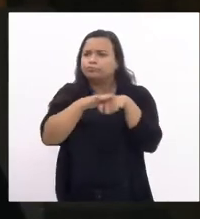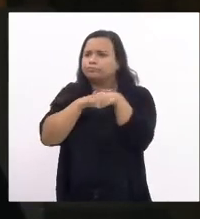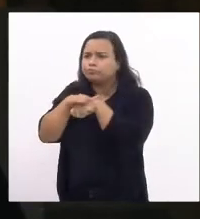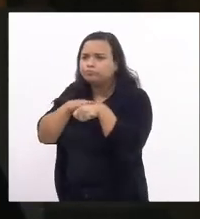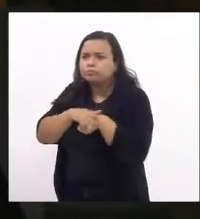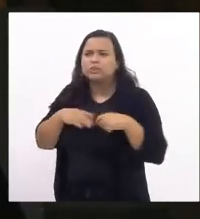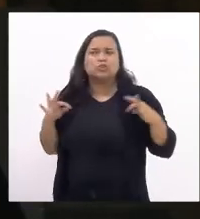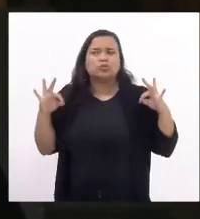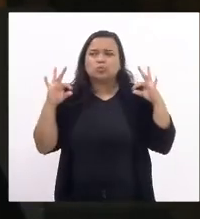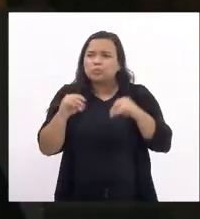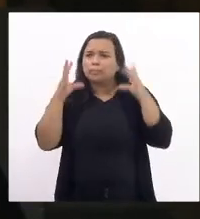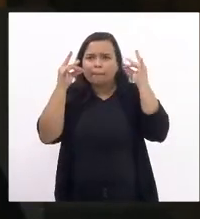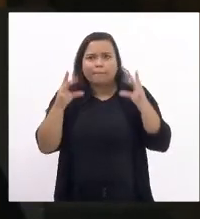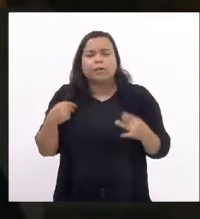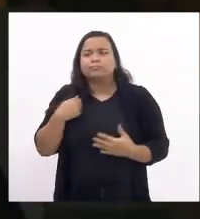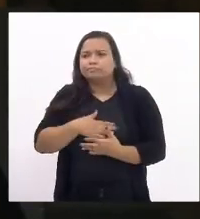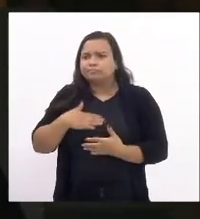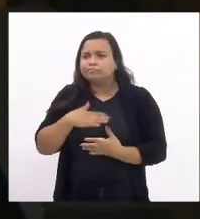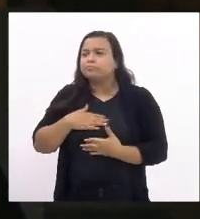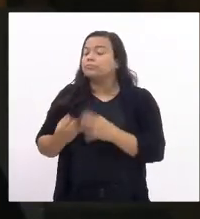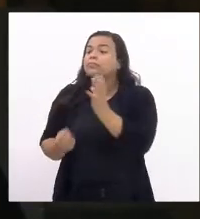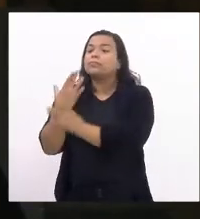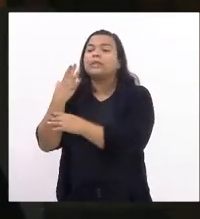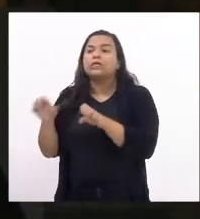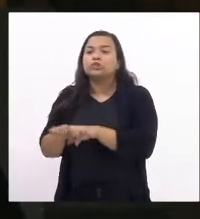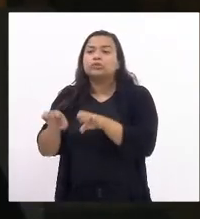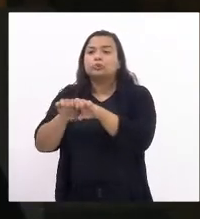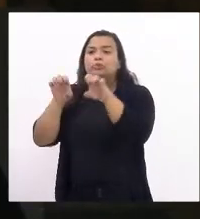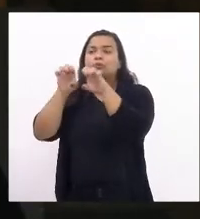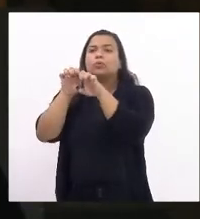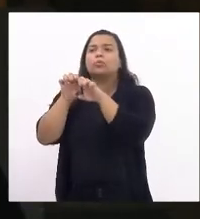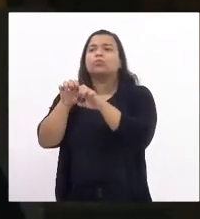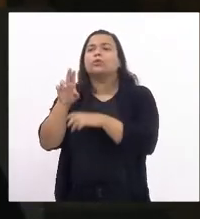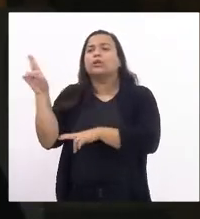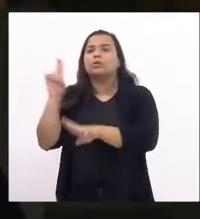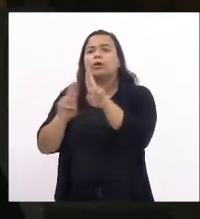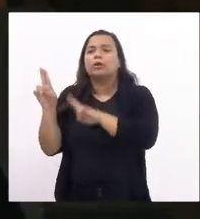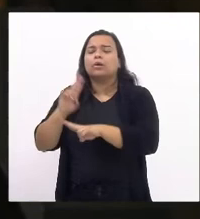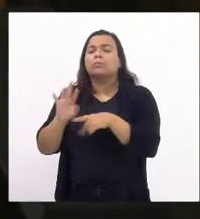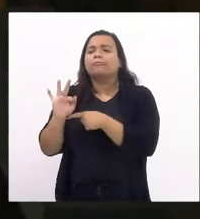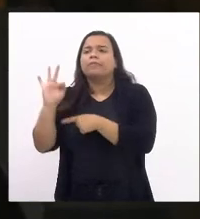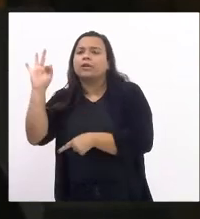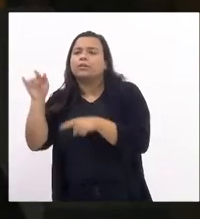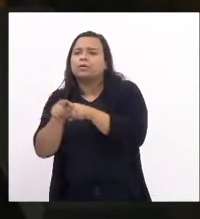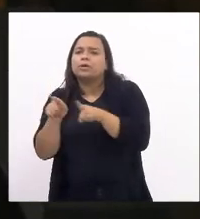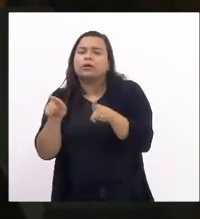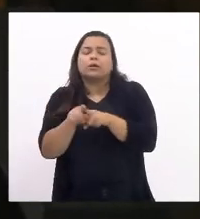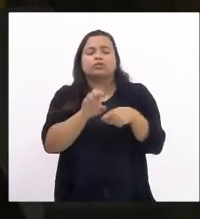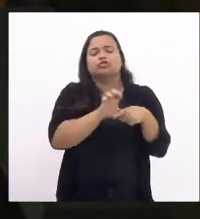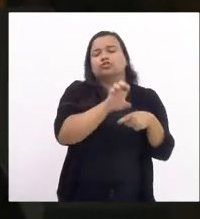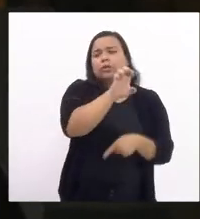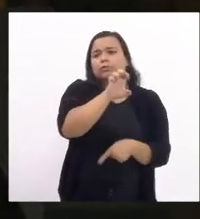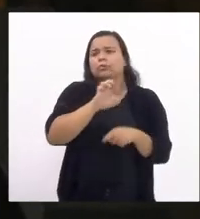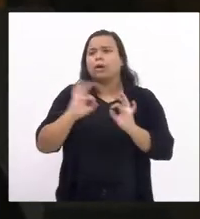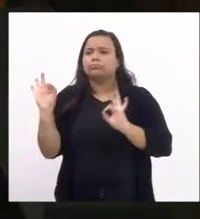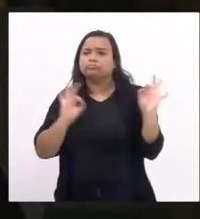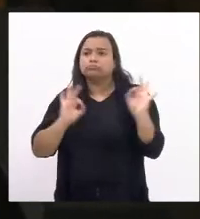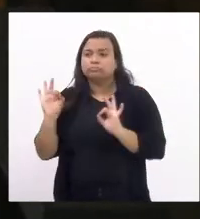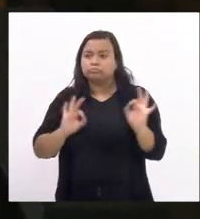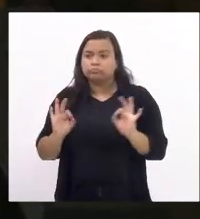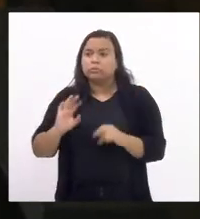predicados, estruturou uma nominata de federal e estadual, e